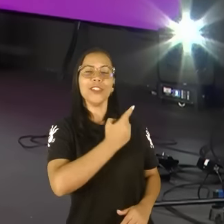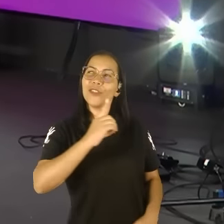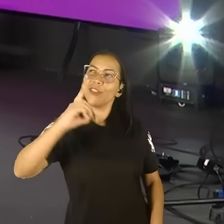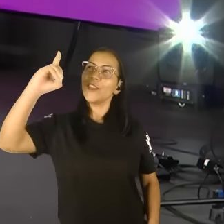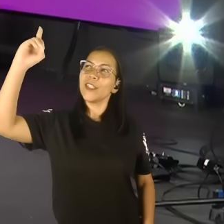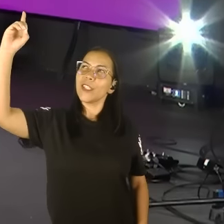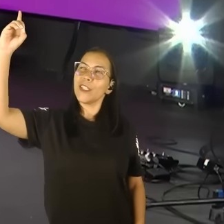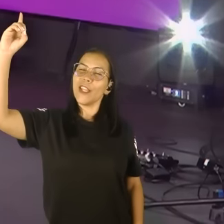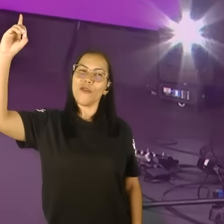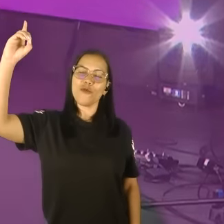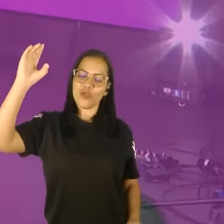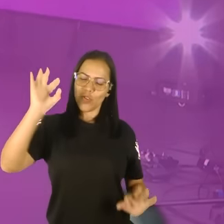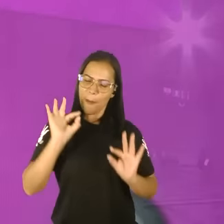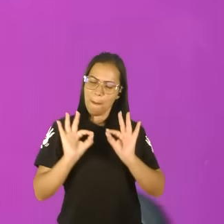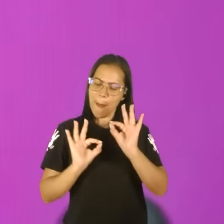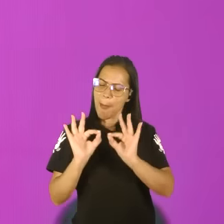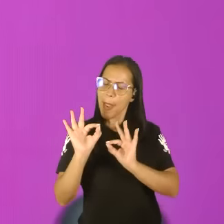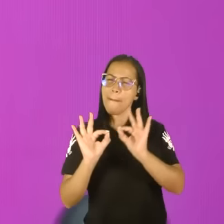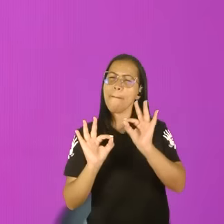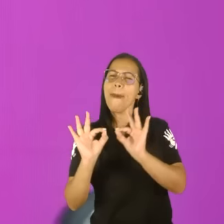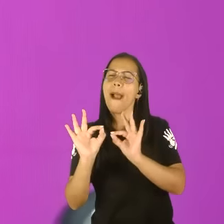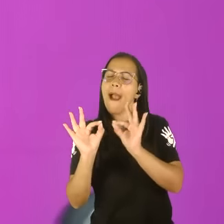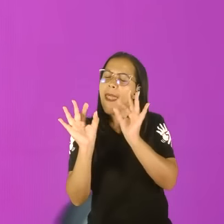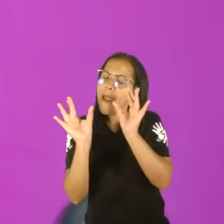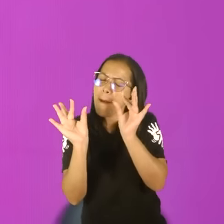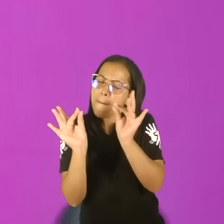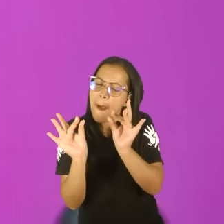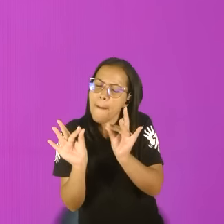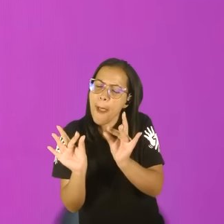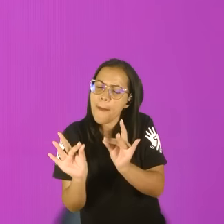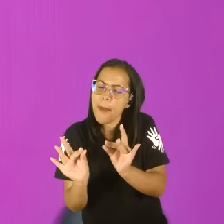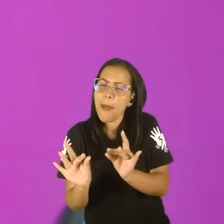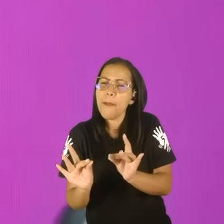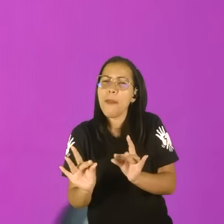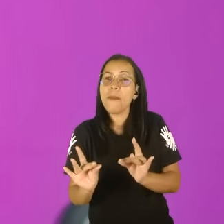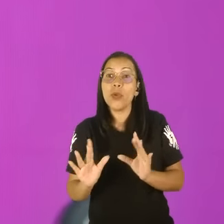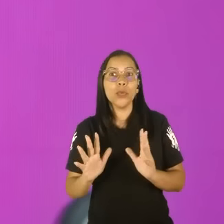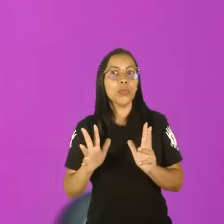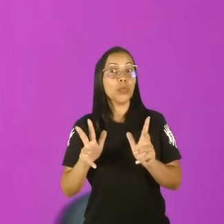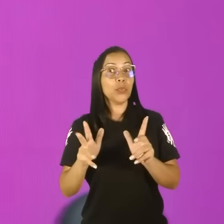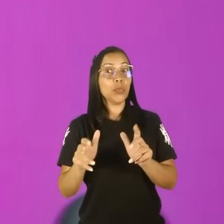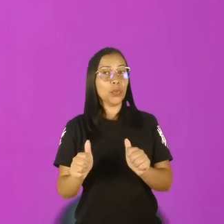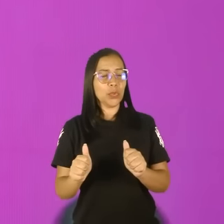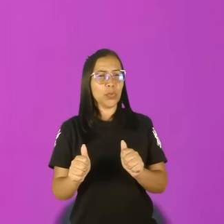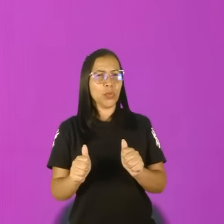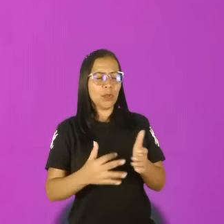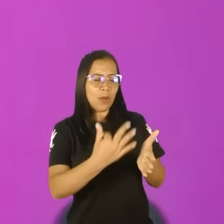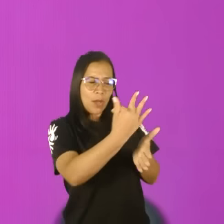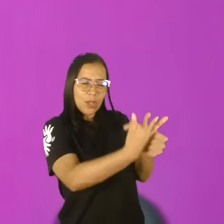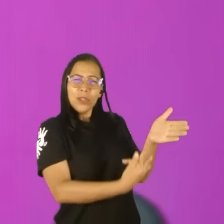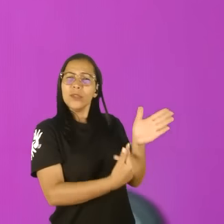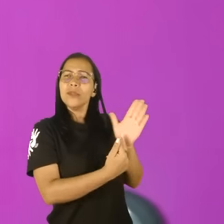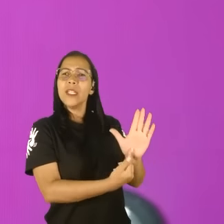está dizendo. O autor não precisava mencionar isso, mas diz que João ficou escondido no